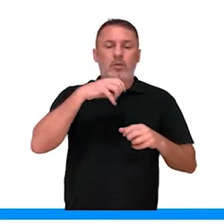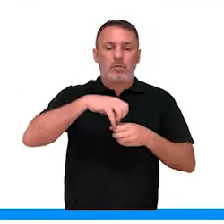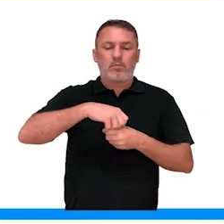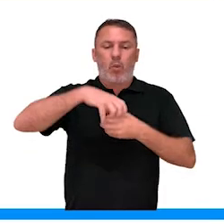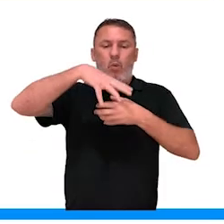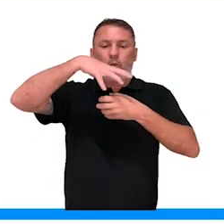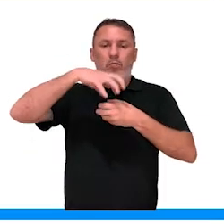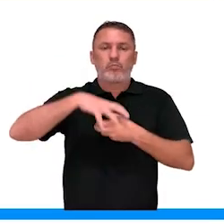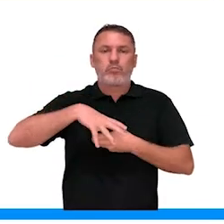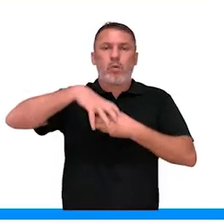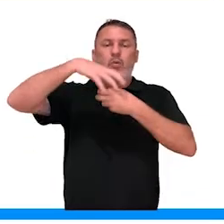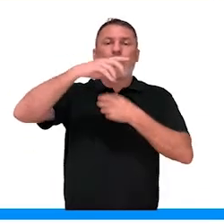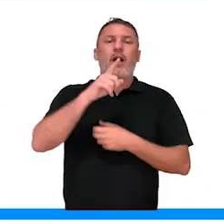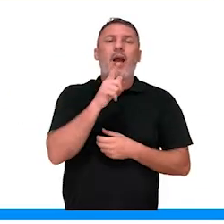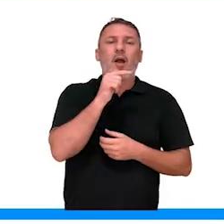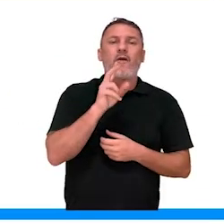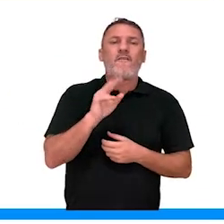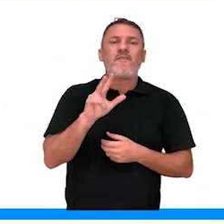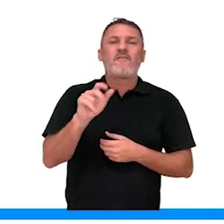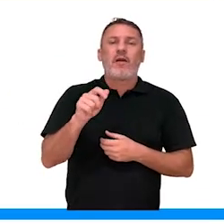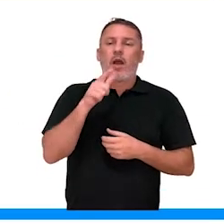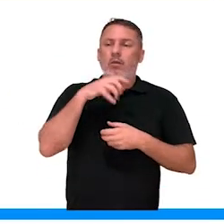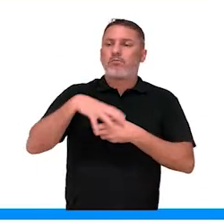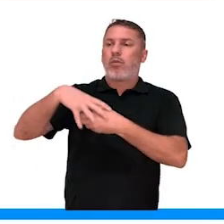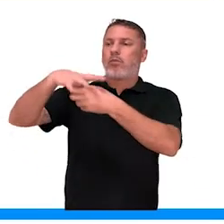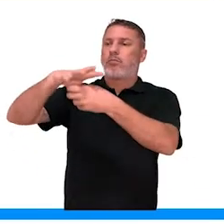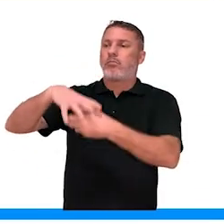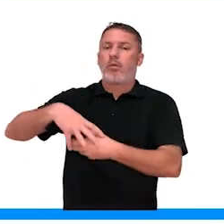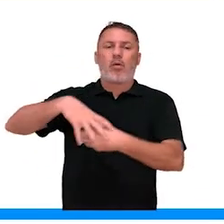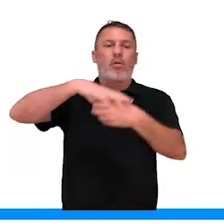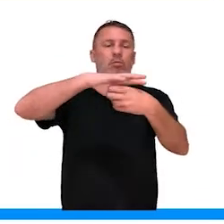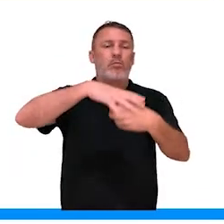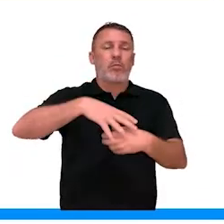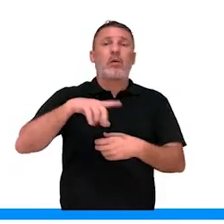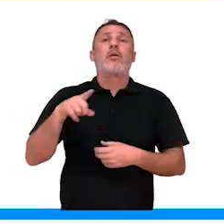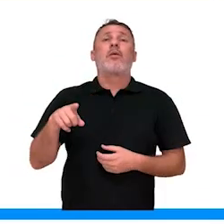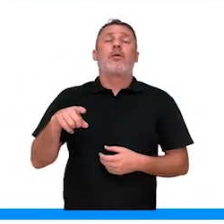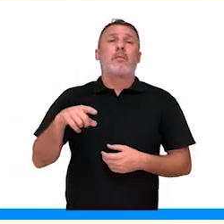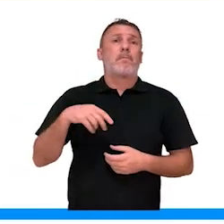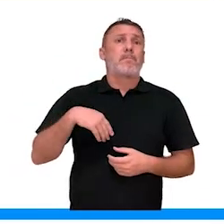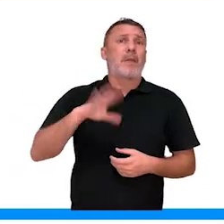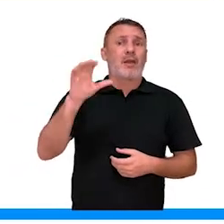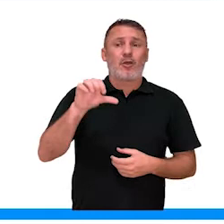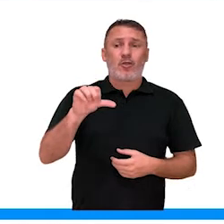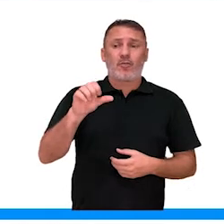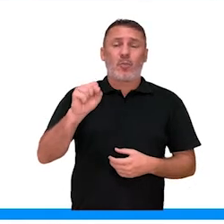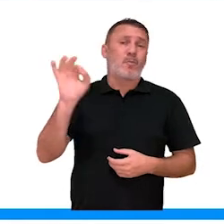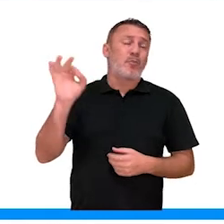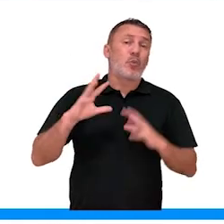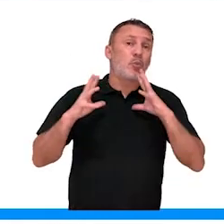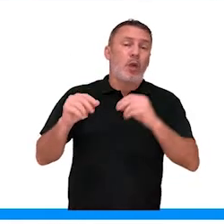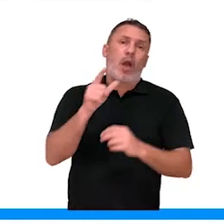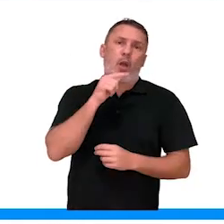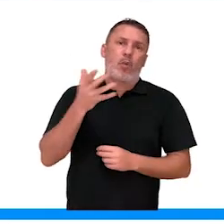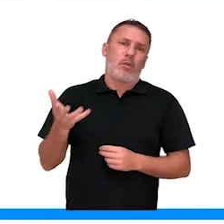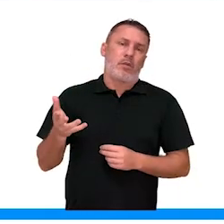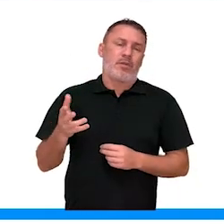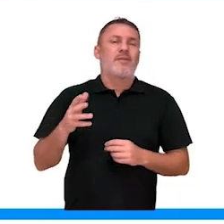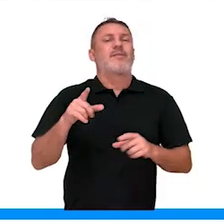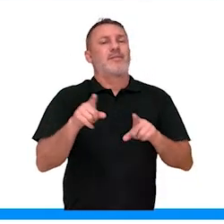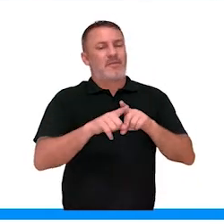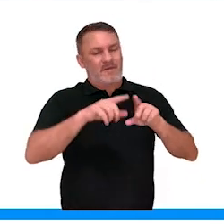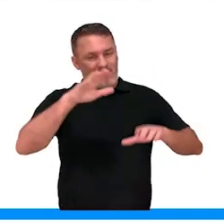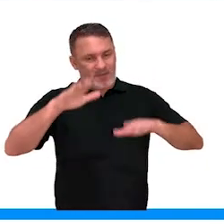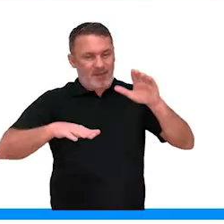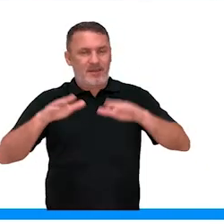por exemplo, que é um quinidário, ela tem 98% do corpo dela constituído de água. Então, isso também varia entre